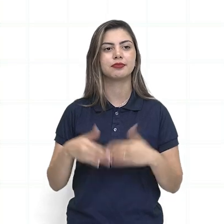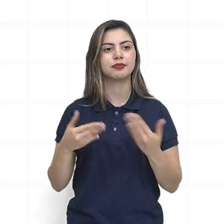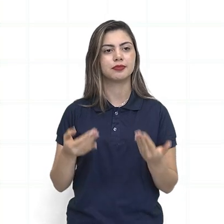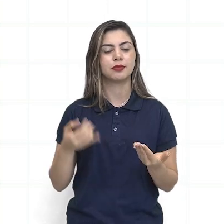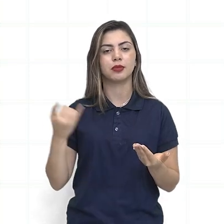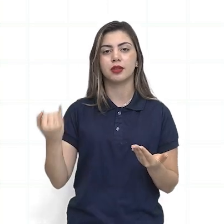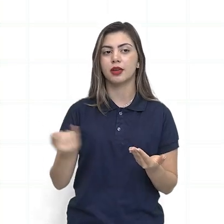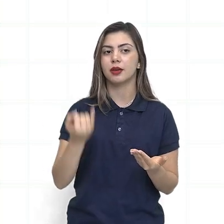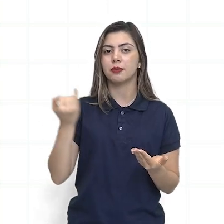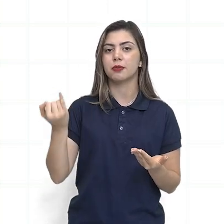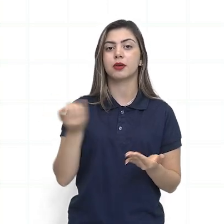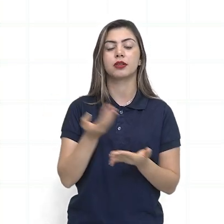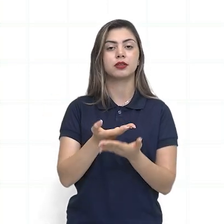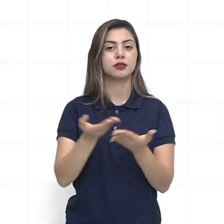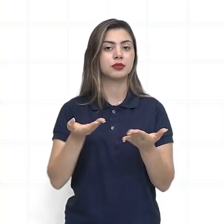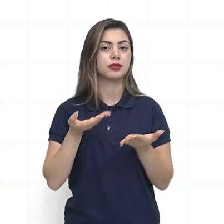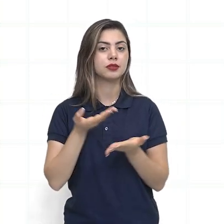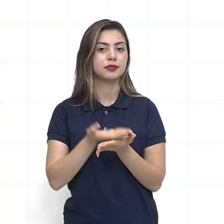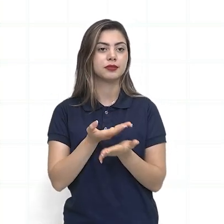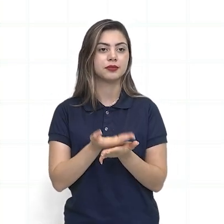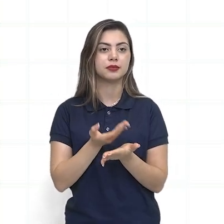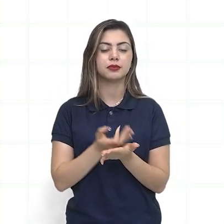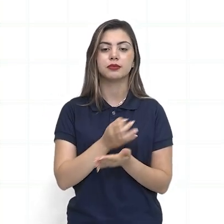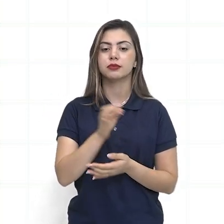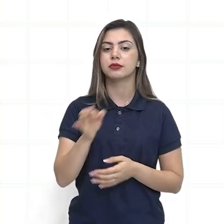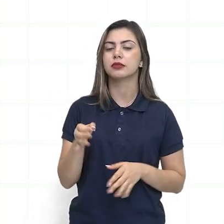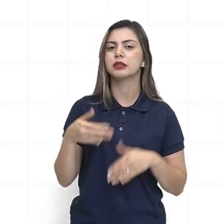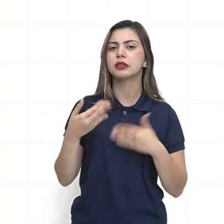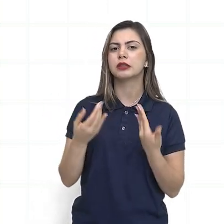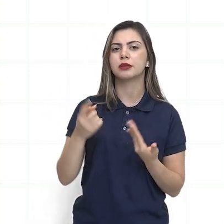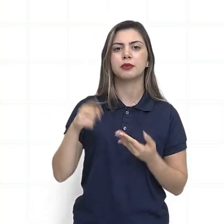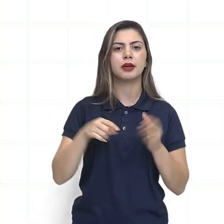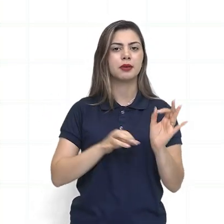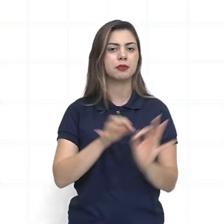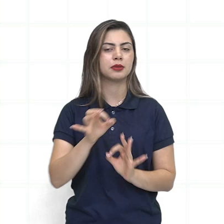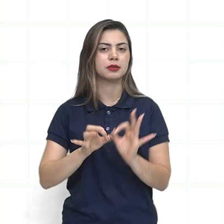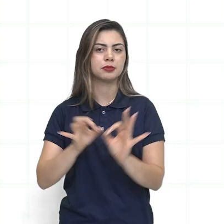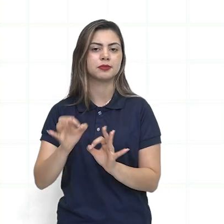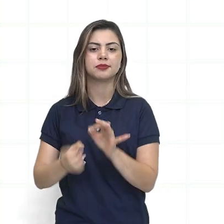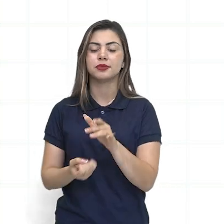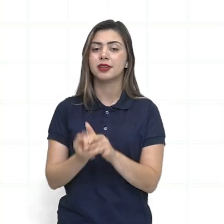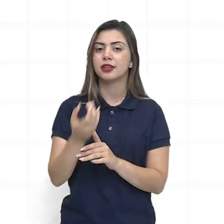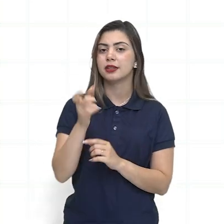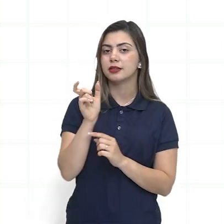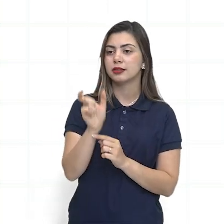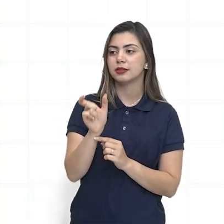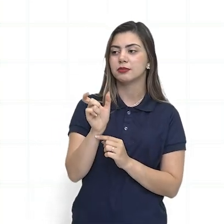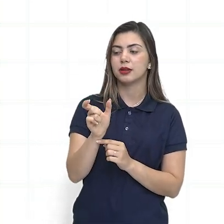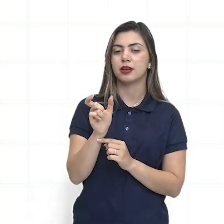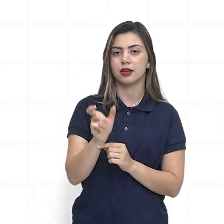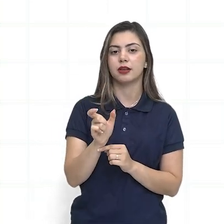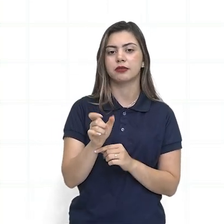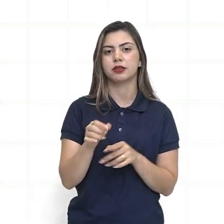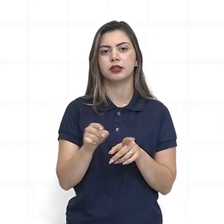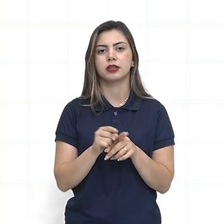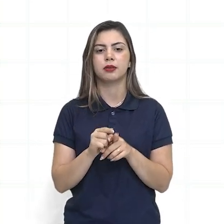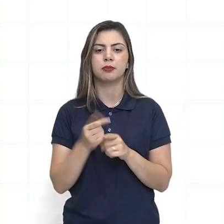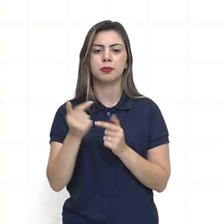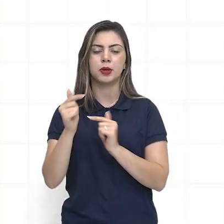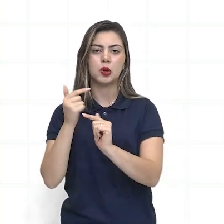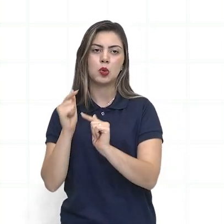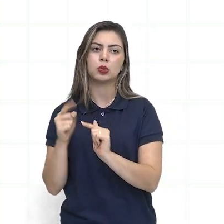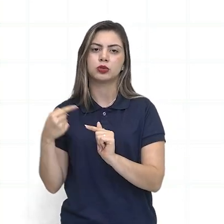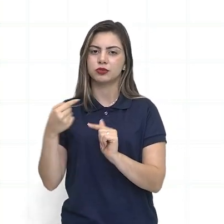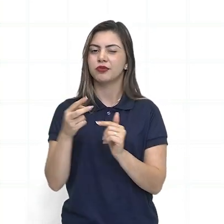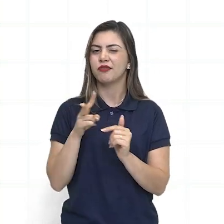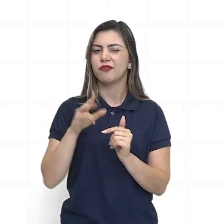aí é importante você entender isso. Esse processo de formação das palavras e os outros demais que nós